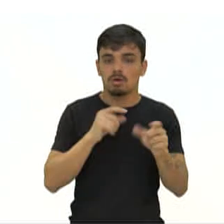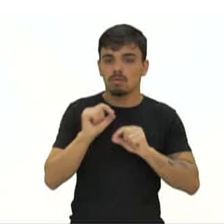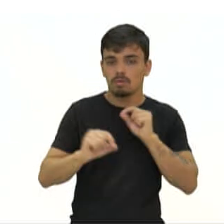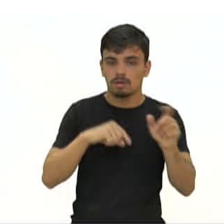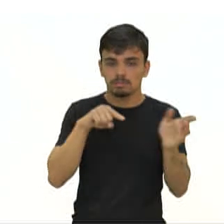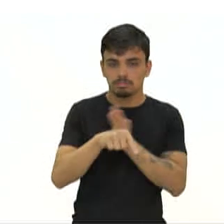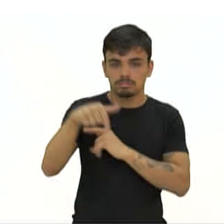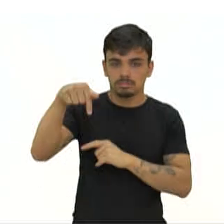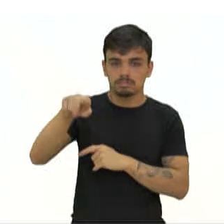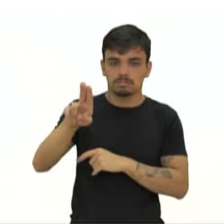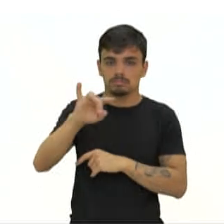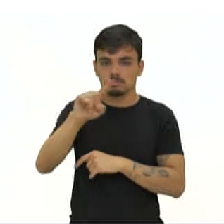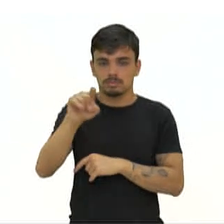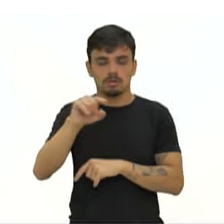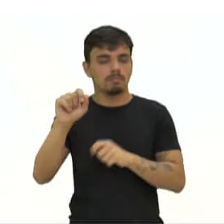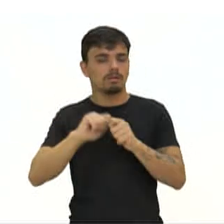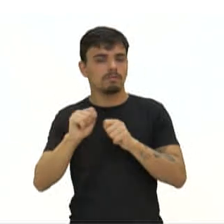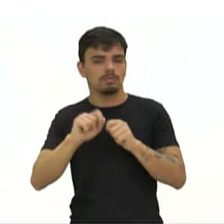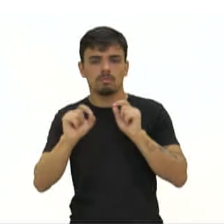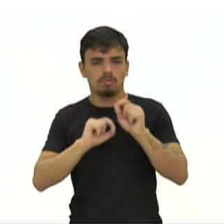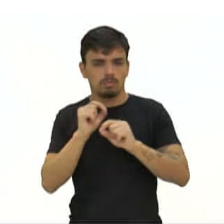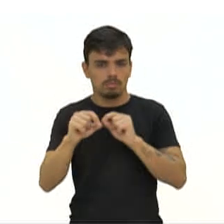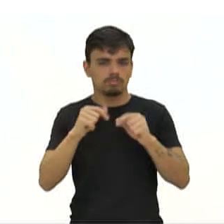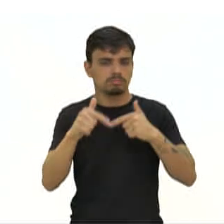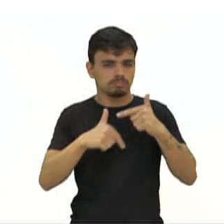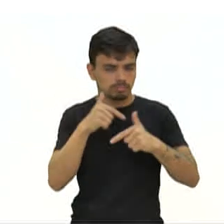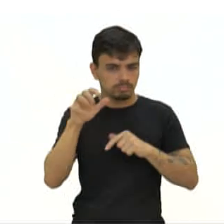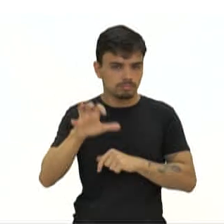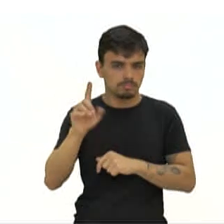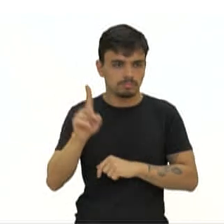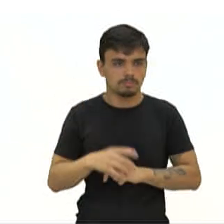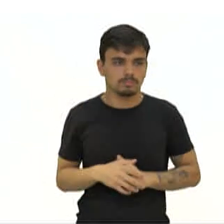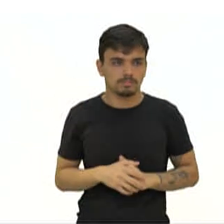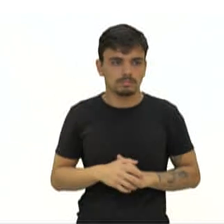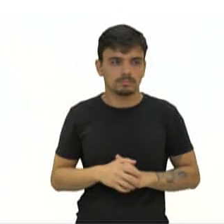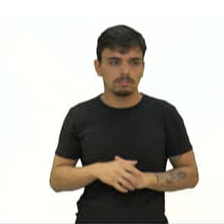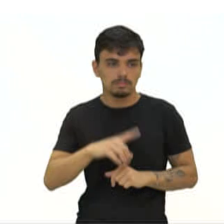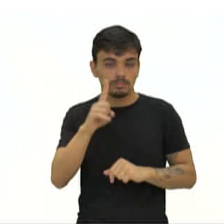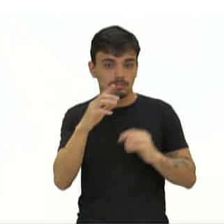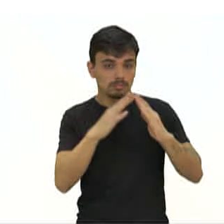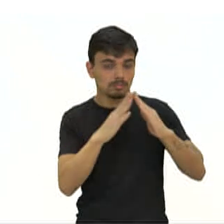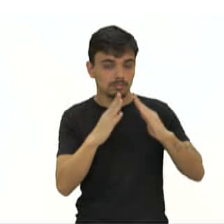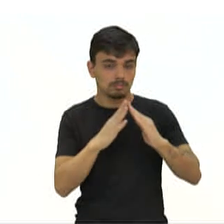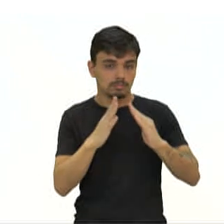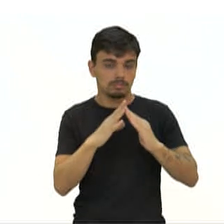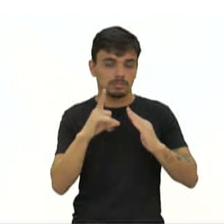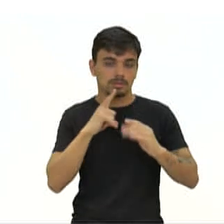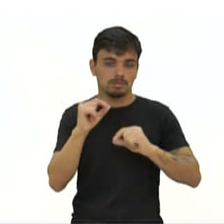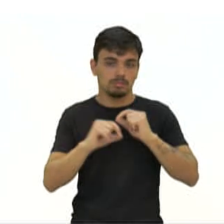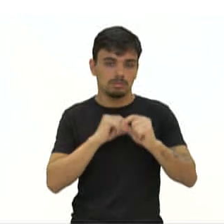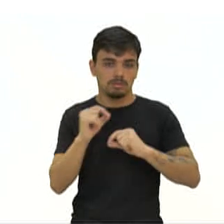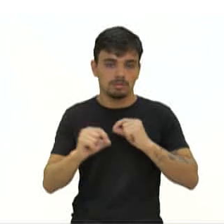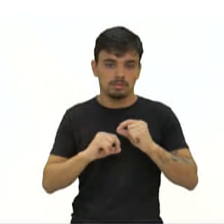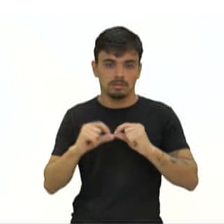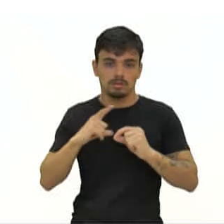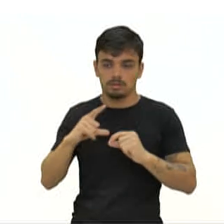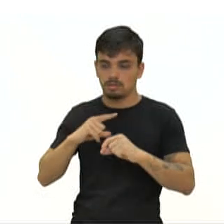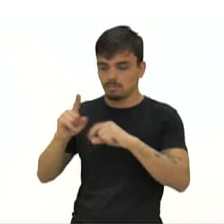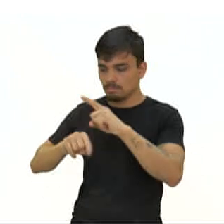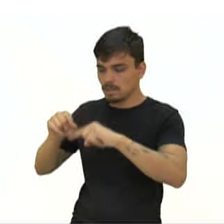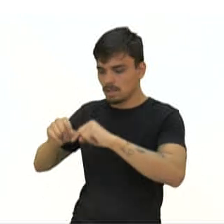uma questãozinha para a gente trabalhar isso. Em uma residência, quando ligam-se mais aparelhos,